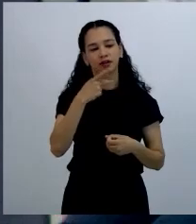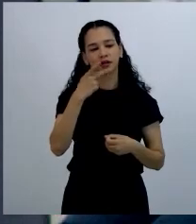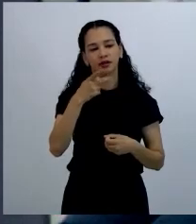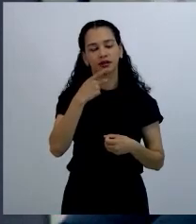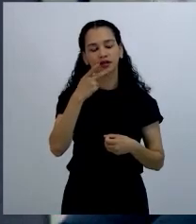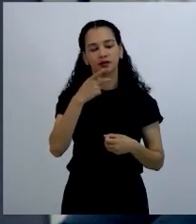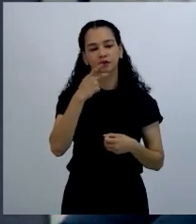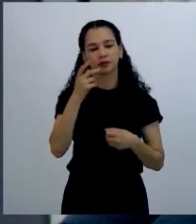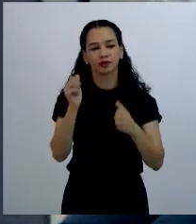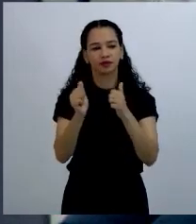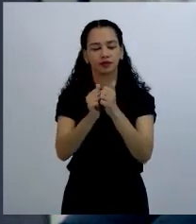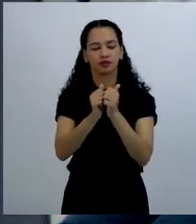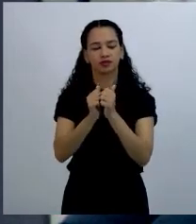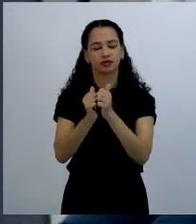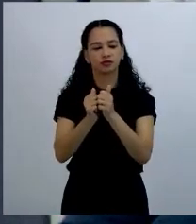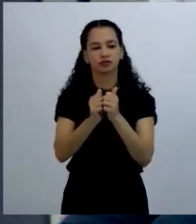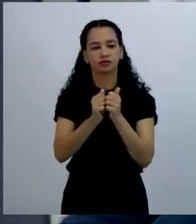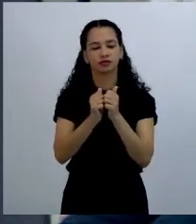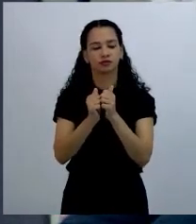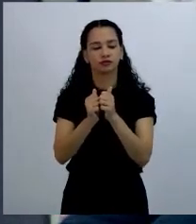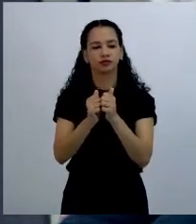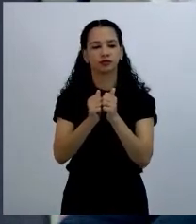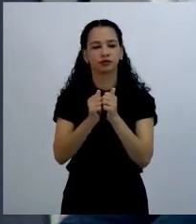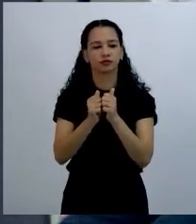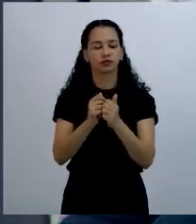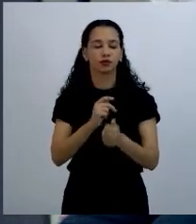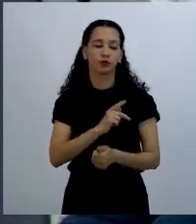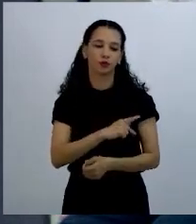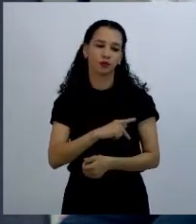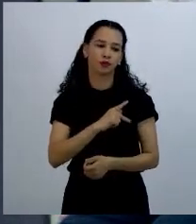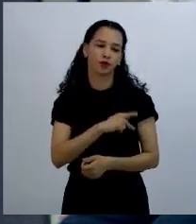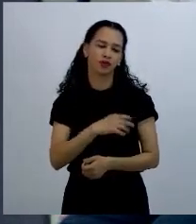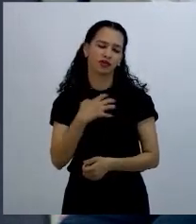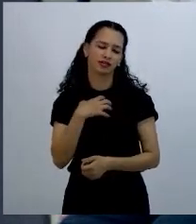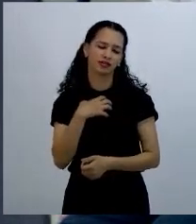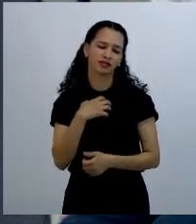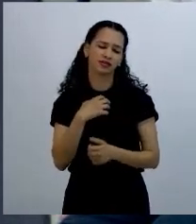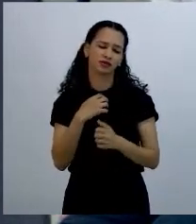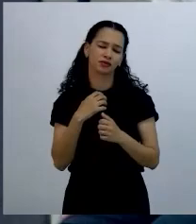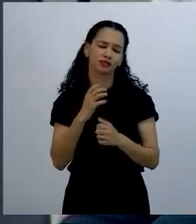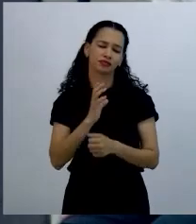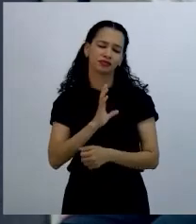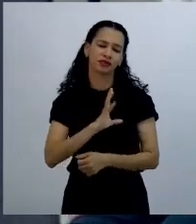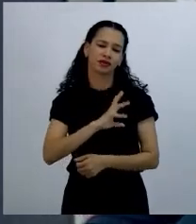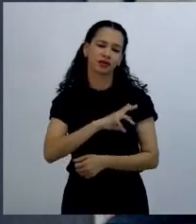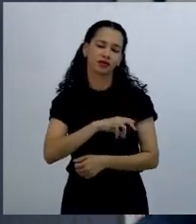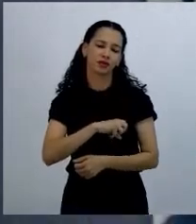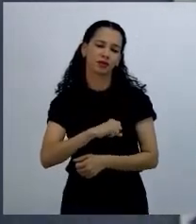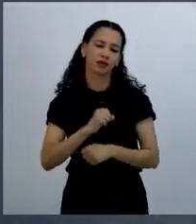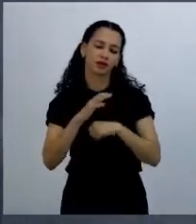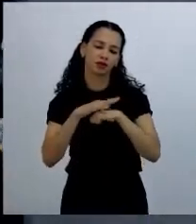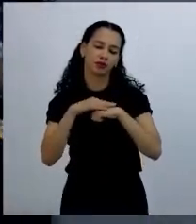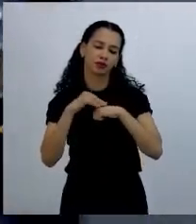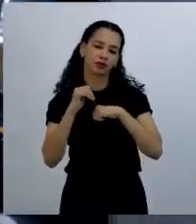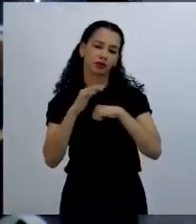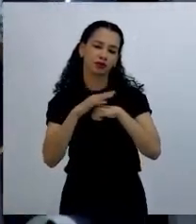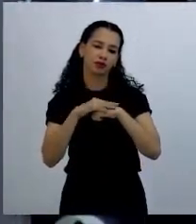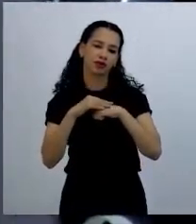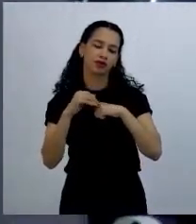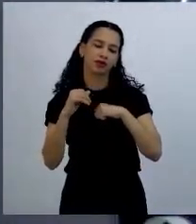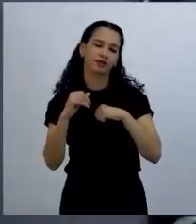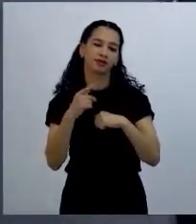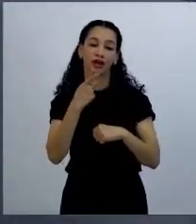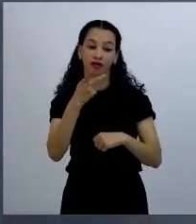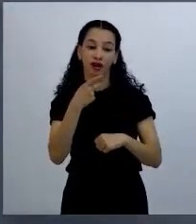minha alegria e minha coroa essa coroa aqui não é coroa de rei não não é